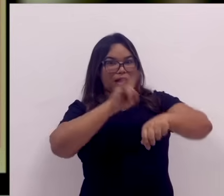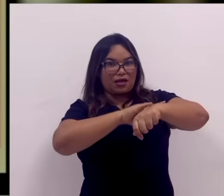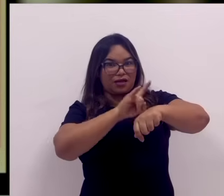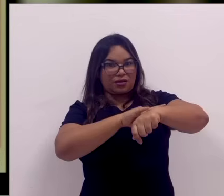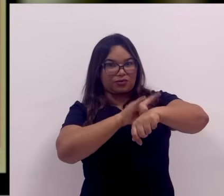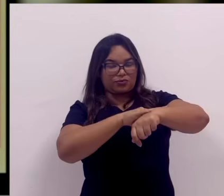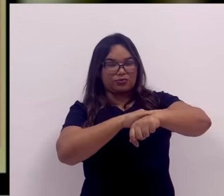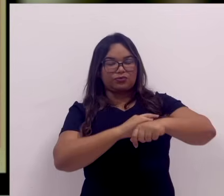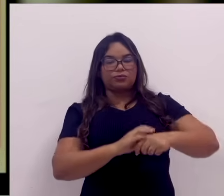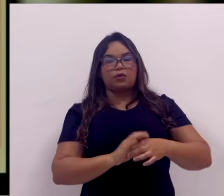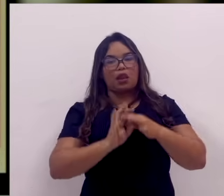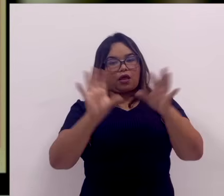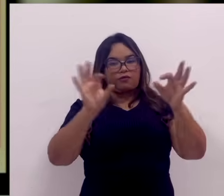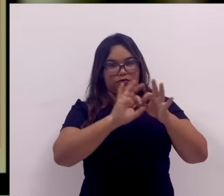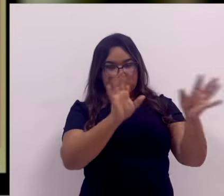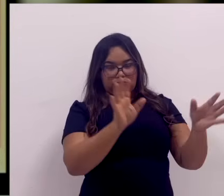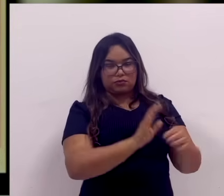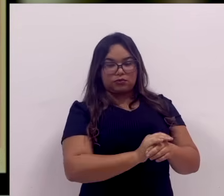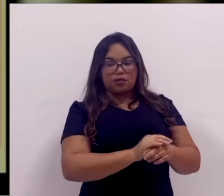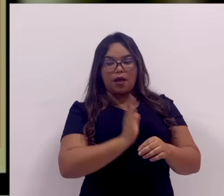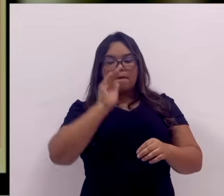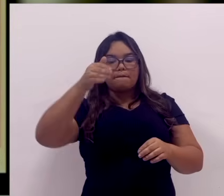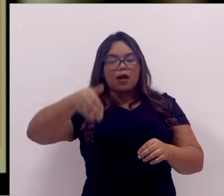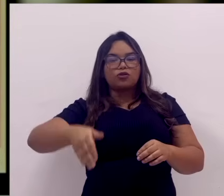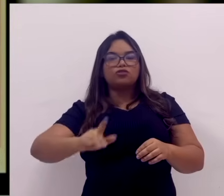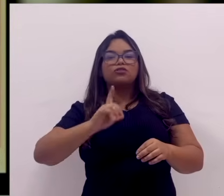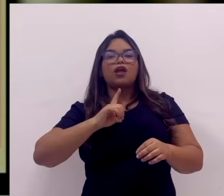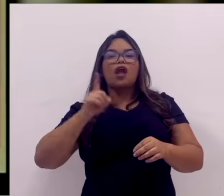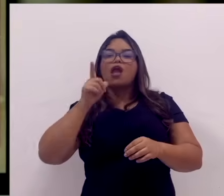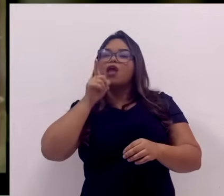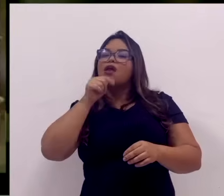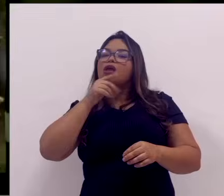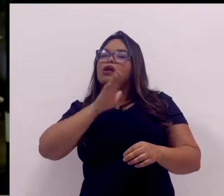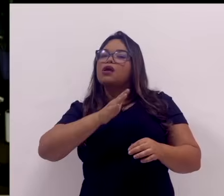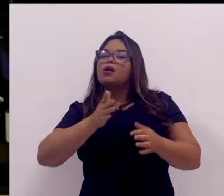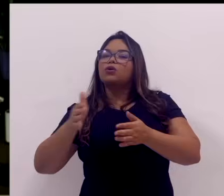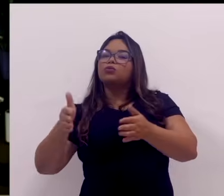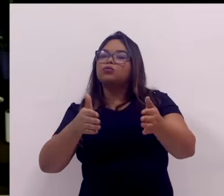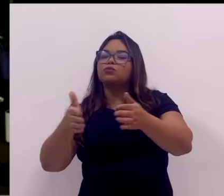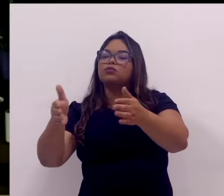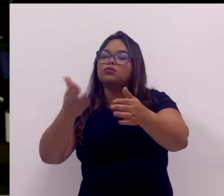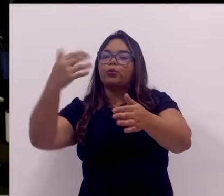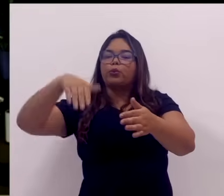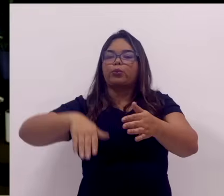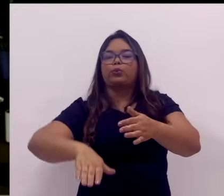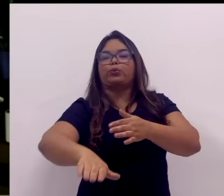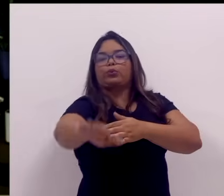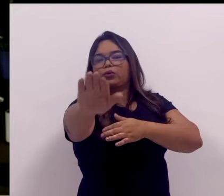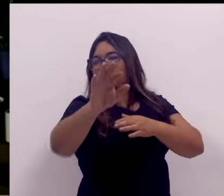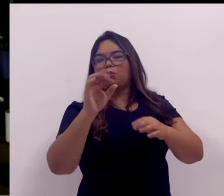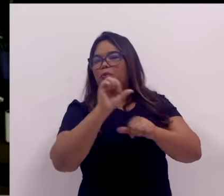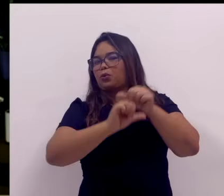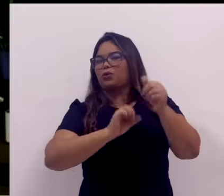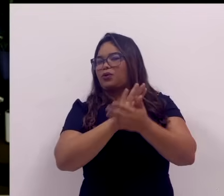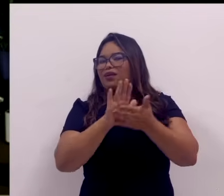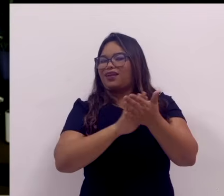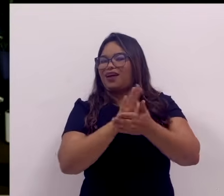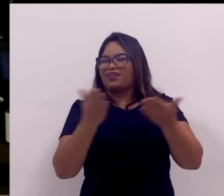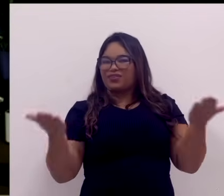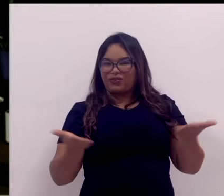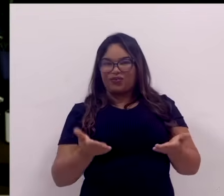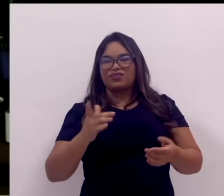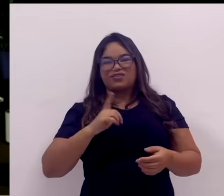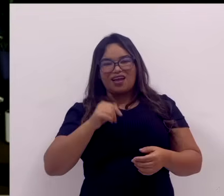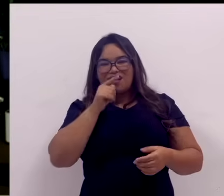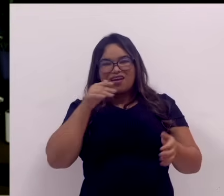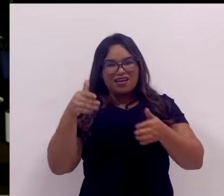E abaixo havia como que um rio, para que tudo fosse transportado para longe imediatamente. Não mudou nada, nós também temos um rio. Só que